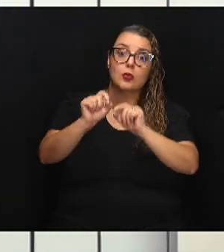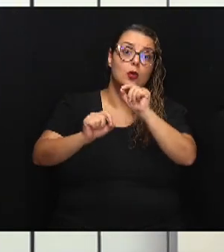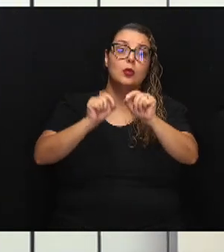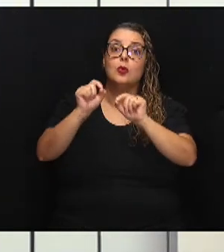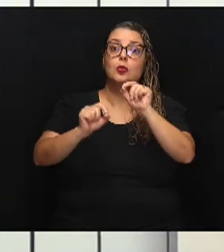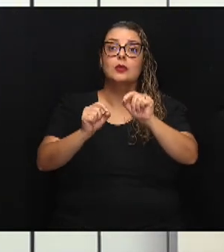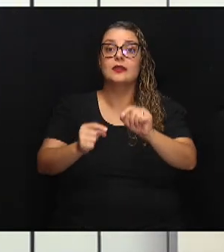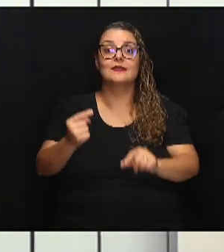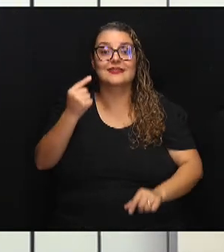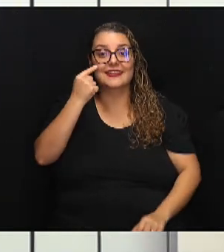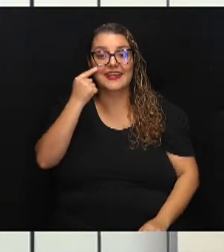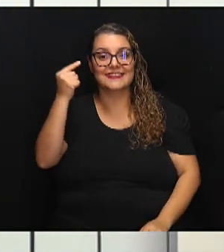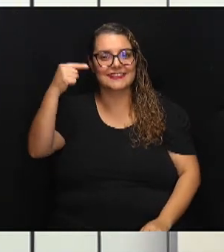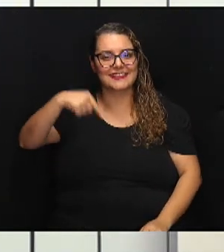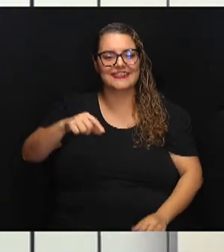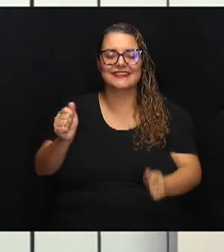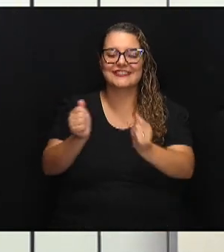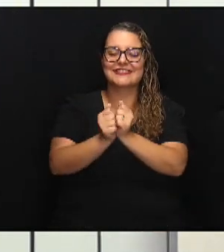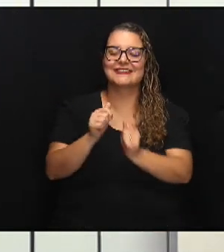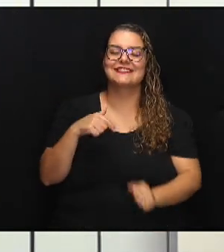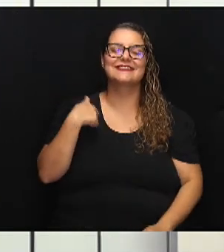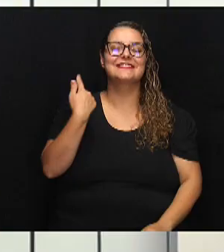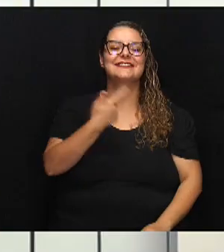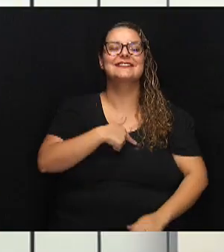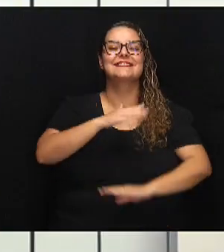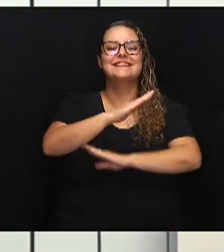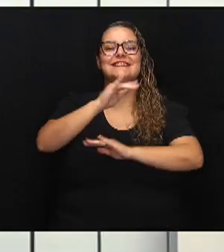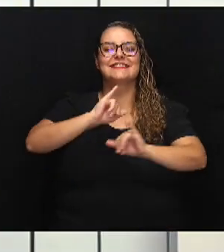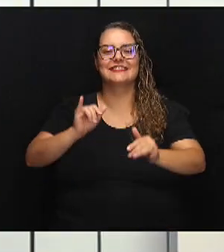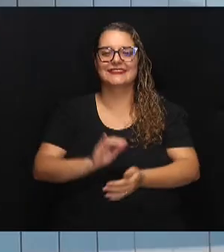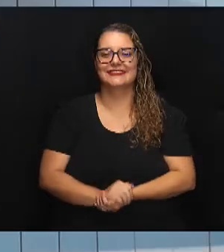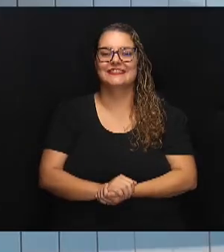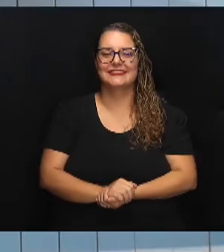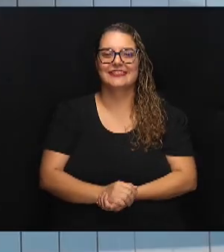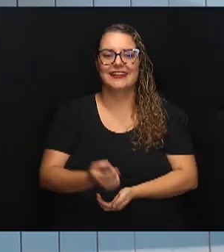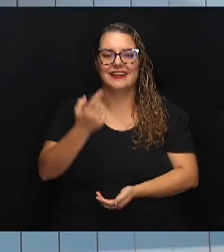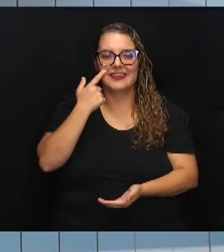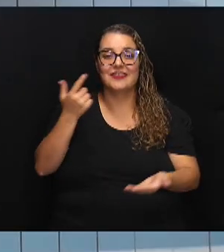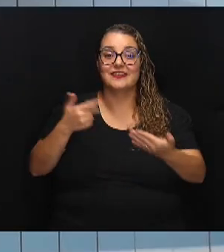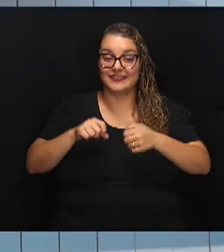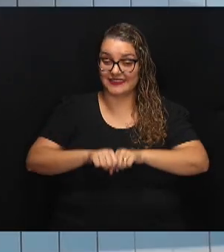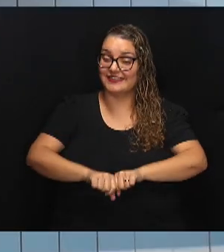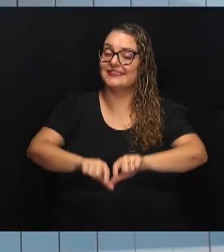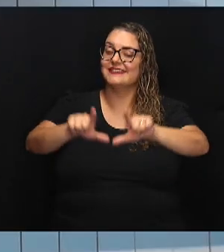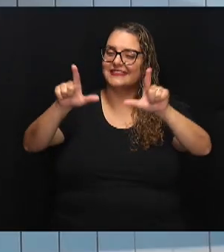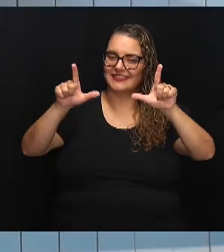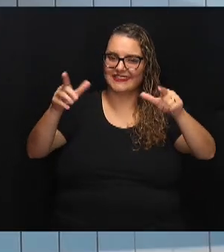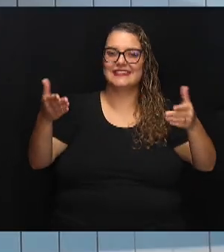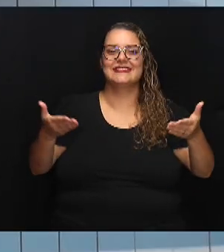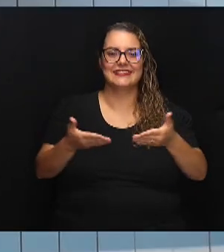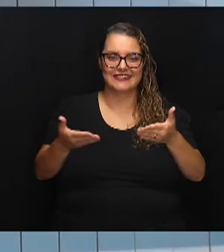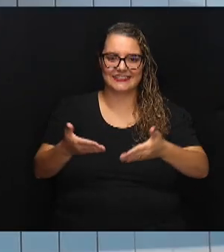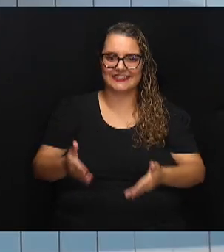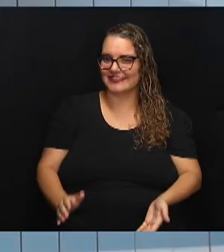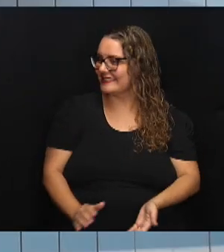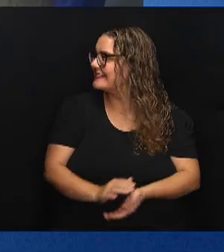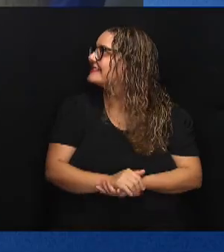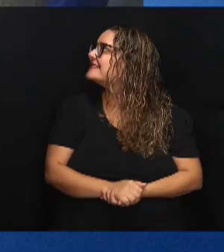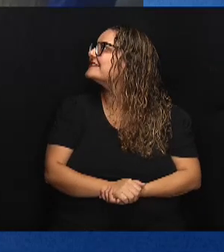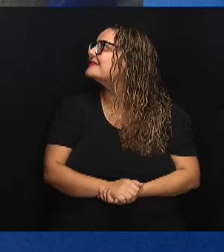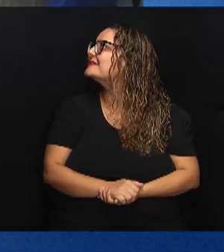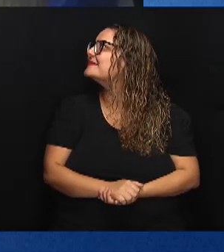construtiva, ou o que você quer assistir aqui no nosso telejornal. Confira a partir de agora os destaques de